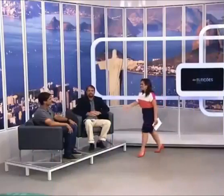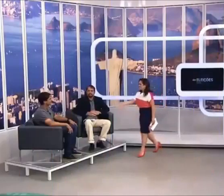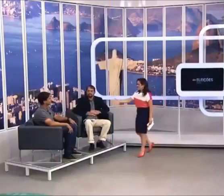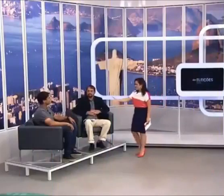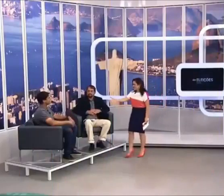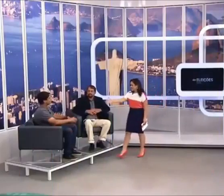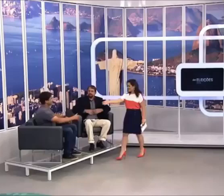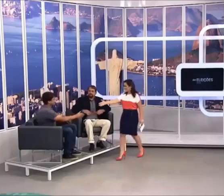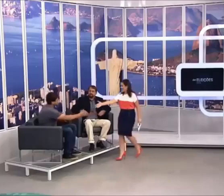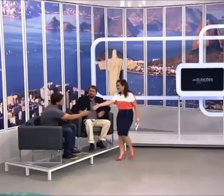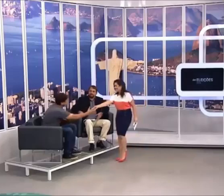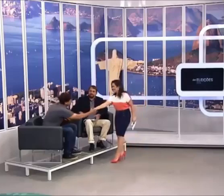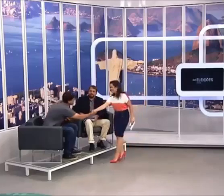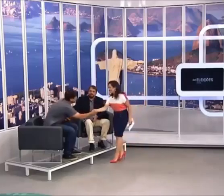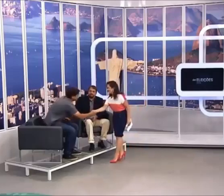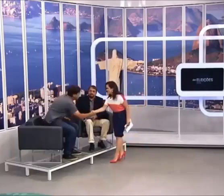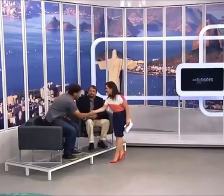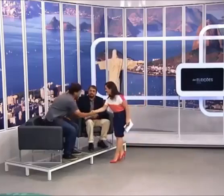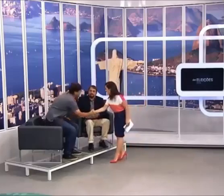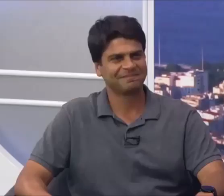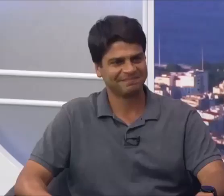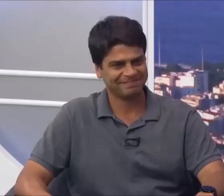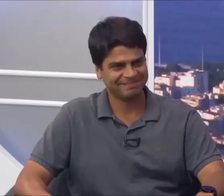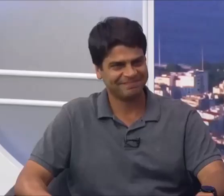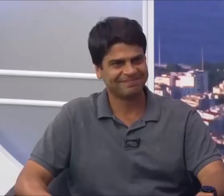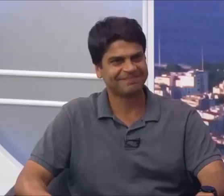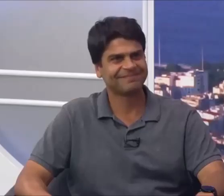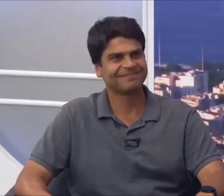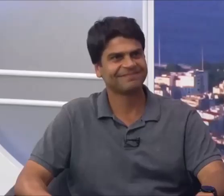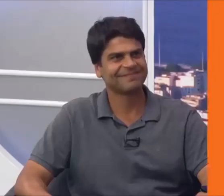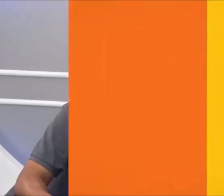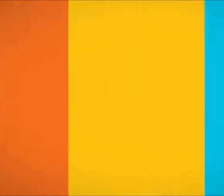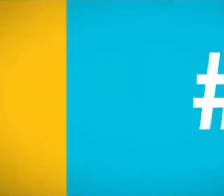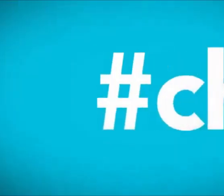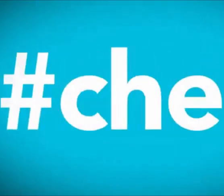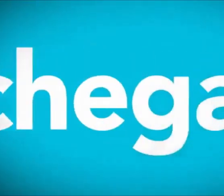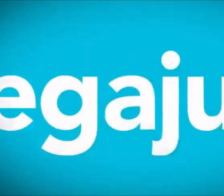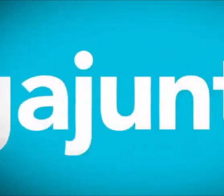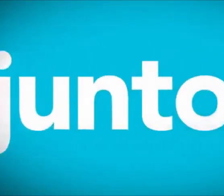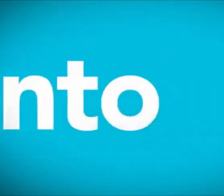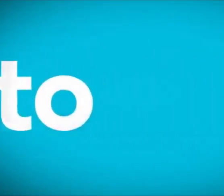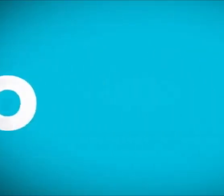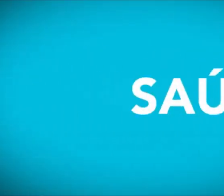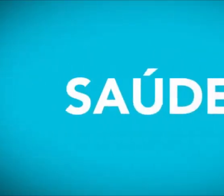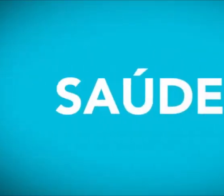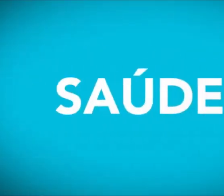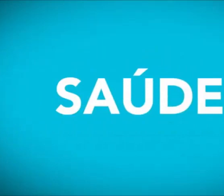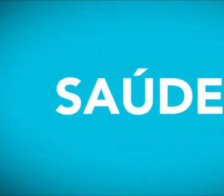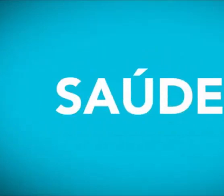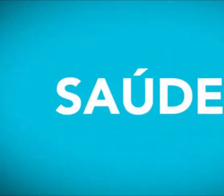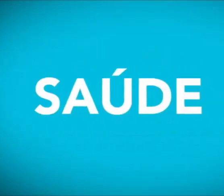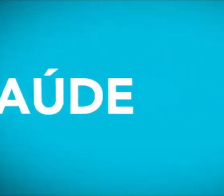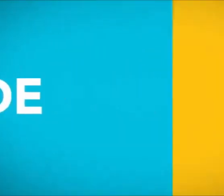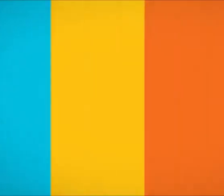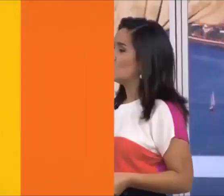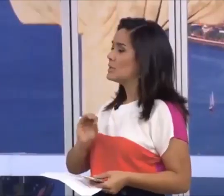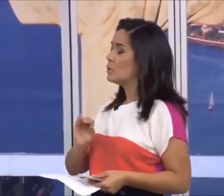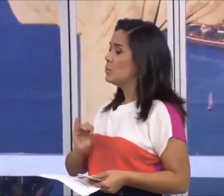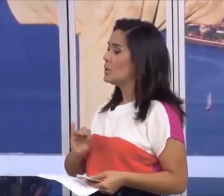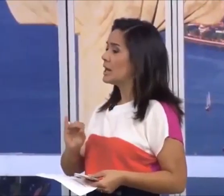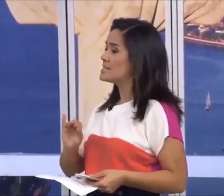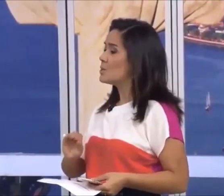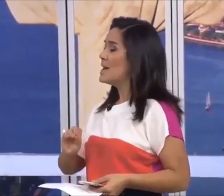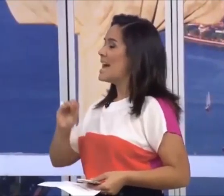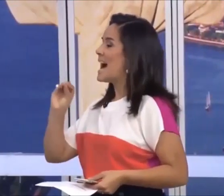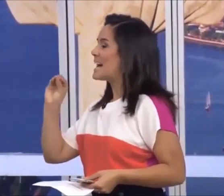O Pedro Paulo foi ao SBT e apresentou as melhores propostas para o Rio. Chega junto. As pessoas